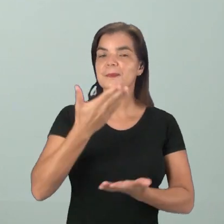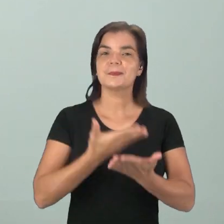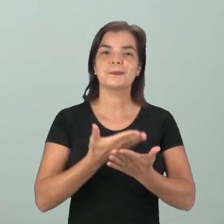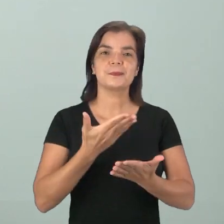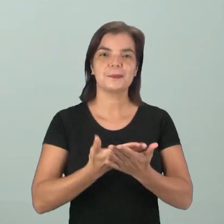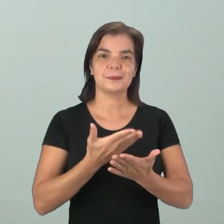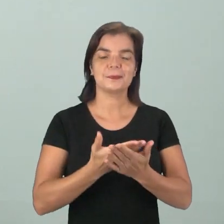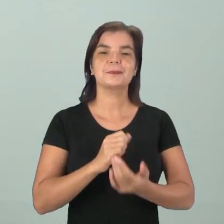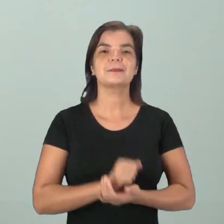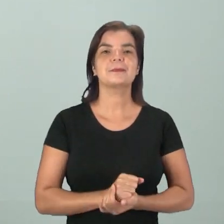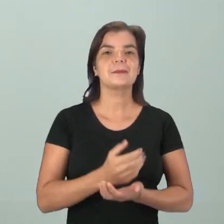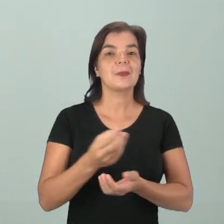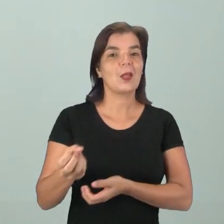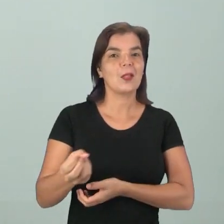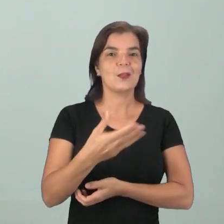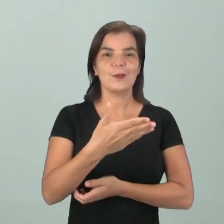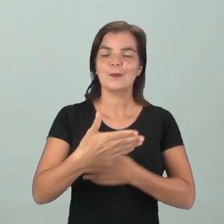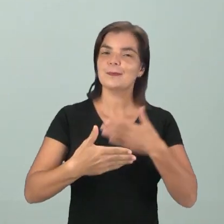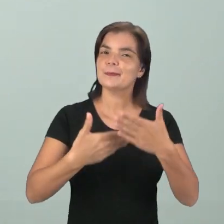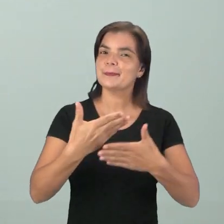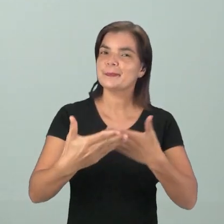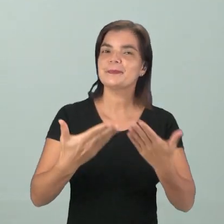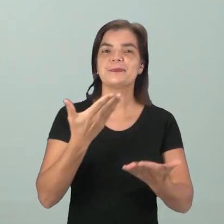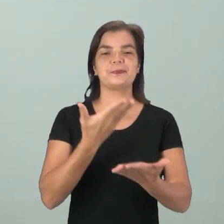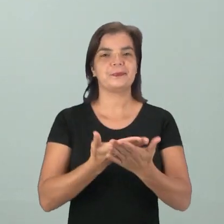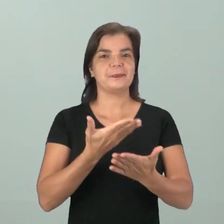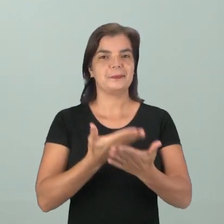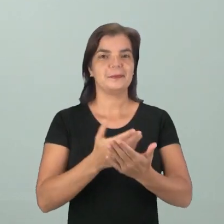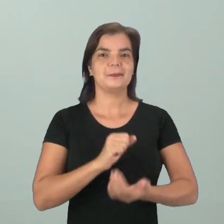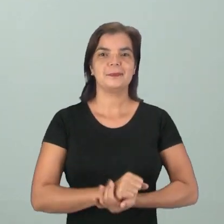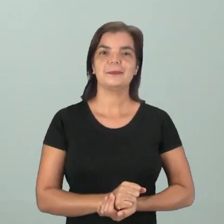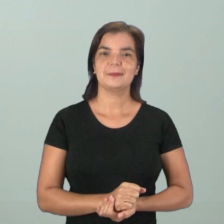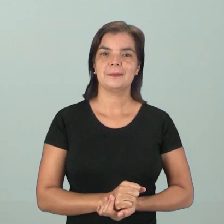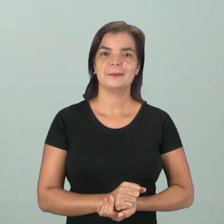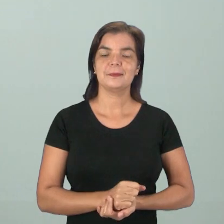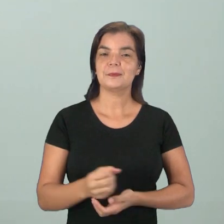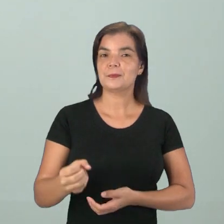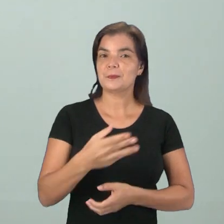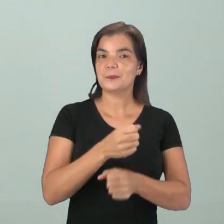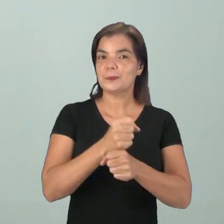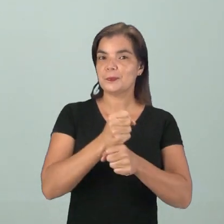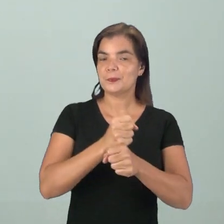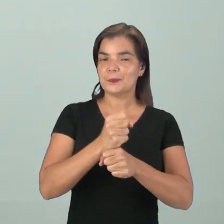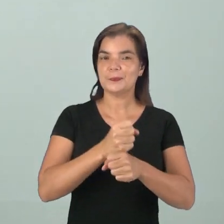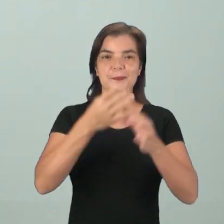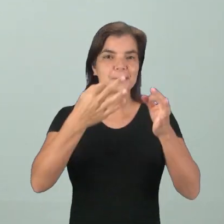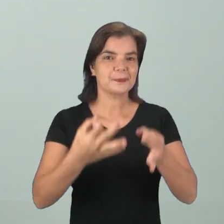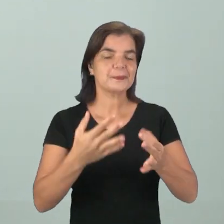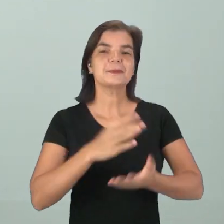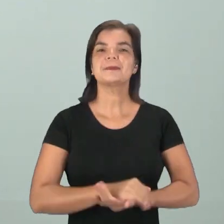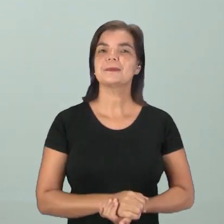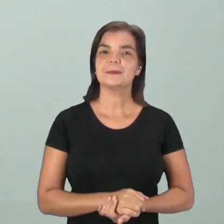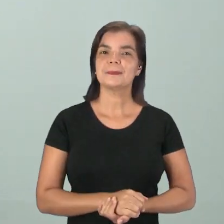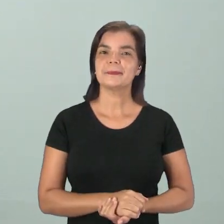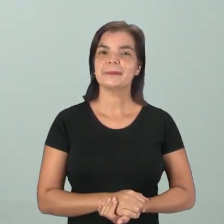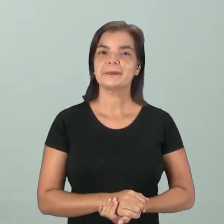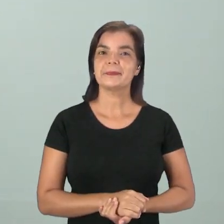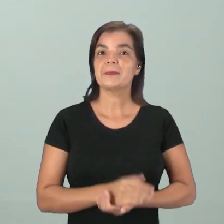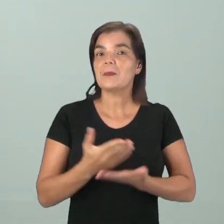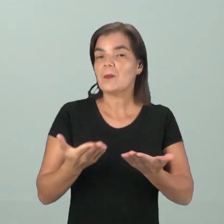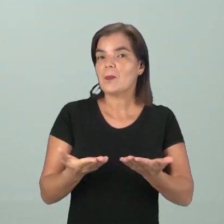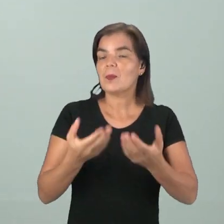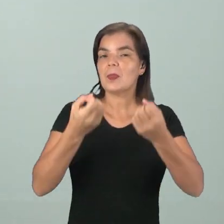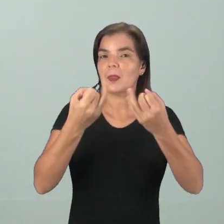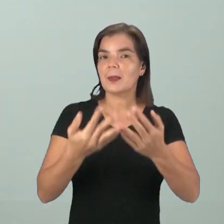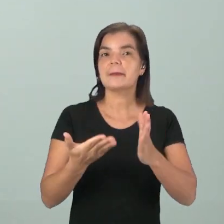aula, nessa nova etapa de aulas desse novo ano letivo, certo? Então, como